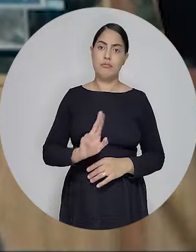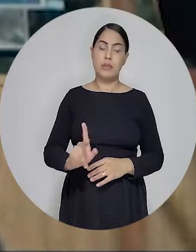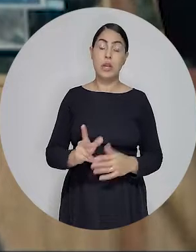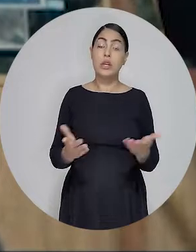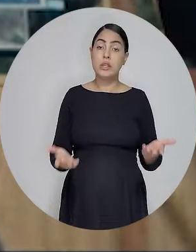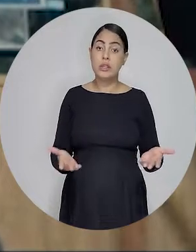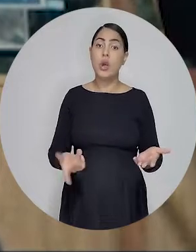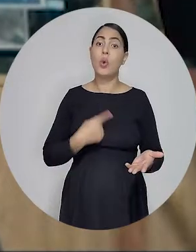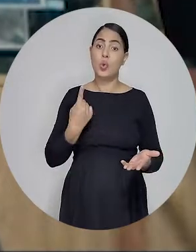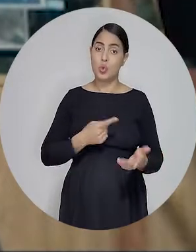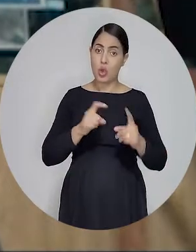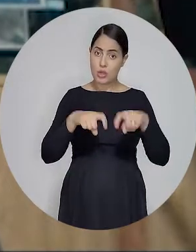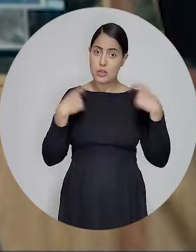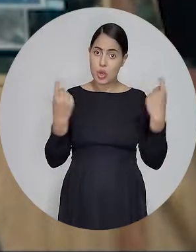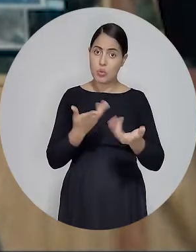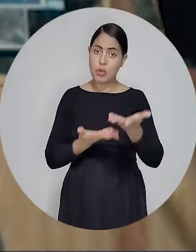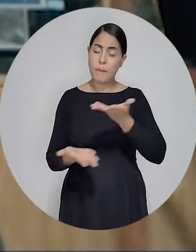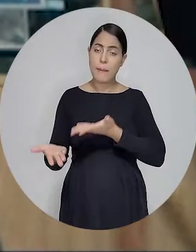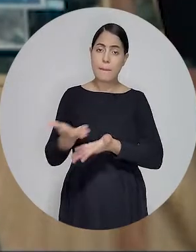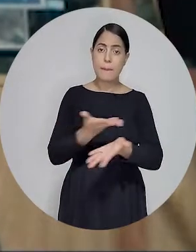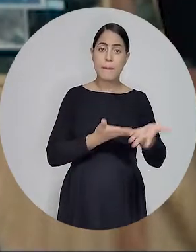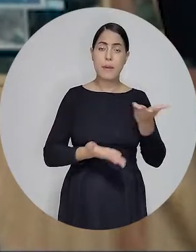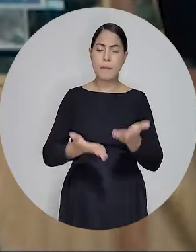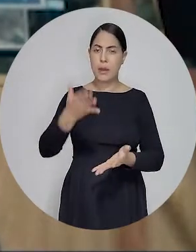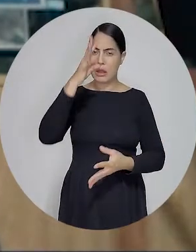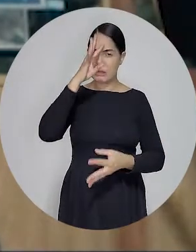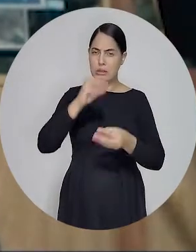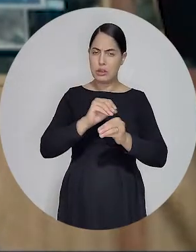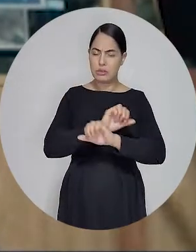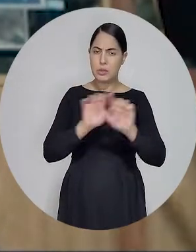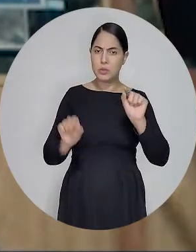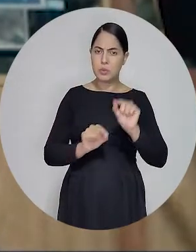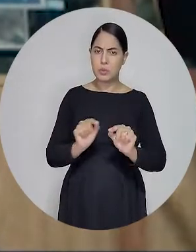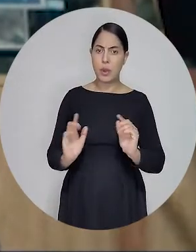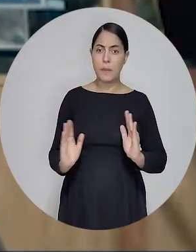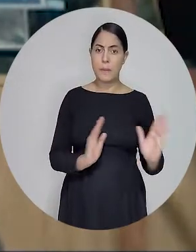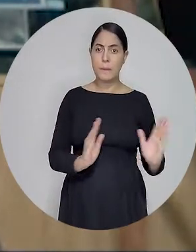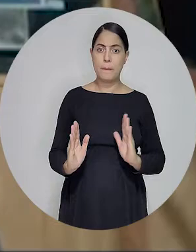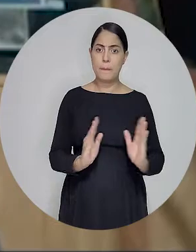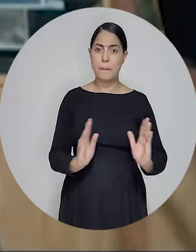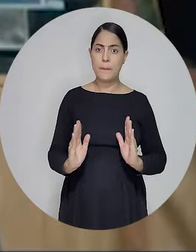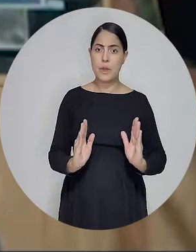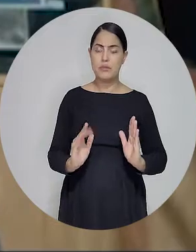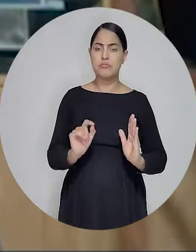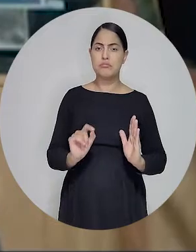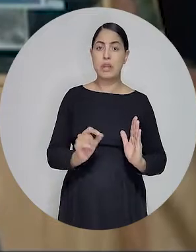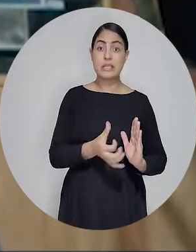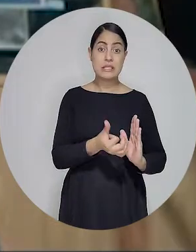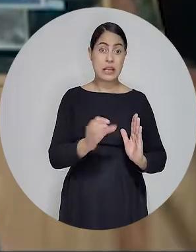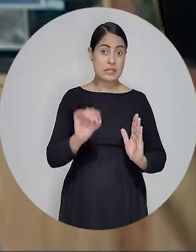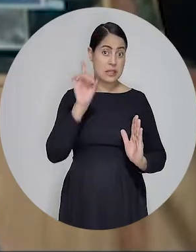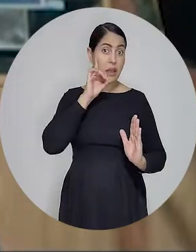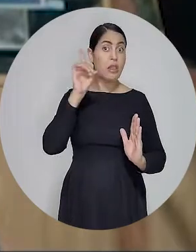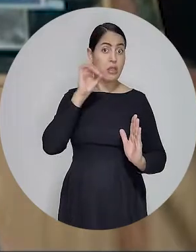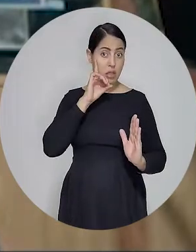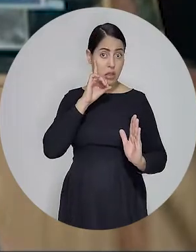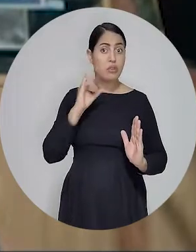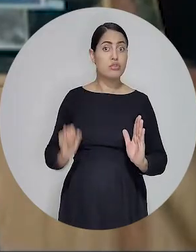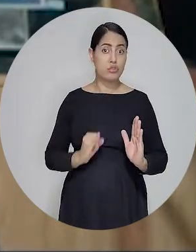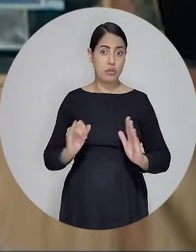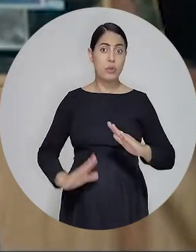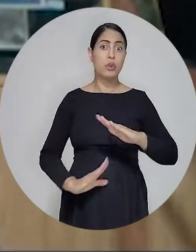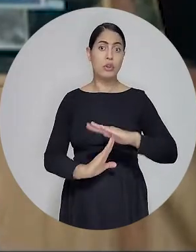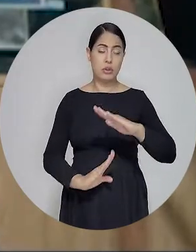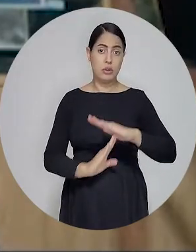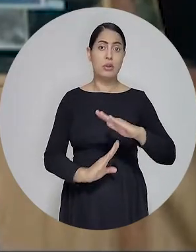se der de forma automática. E nessa reunião chegamos a alguns consensos. Primeiro, com relação ao prazo. Entendemos que um prazo razoável é um prazo